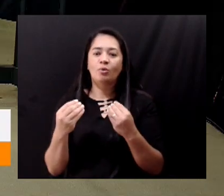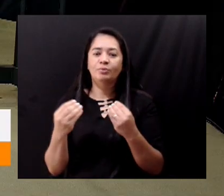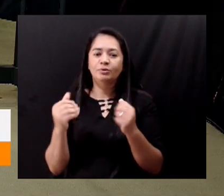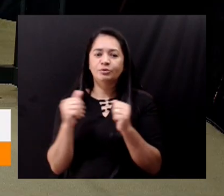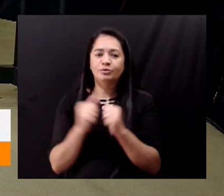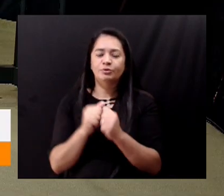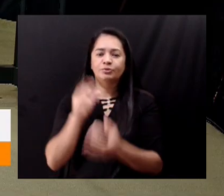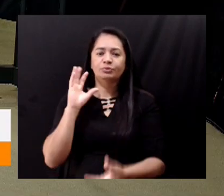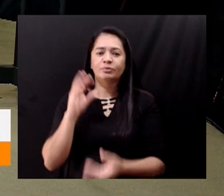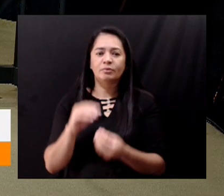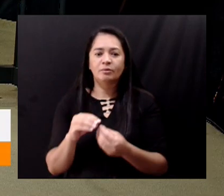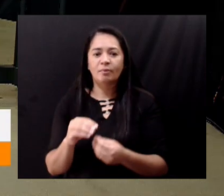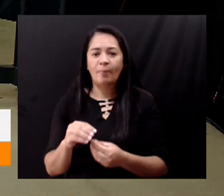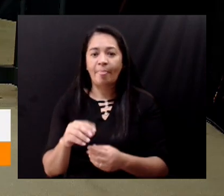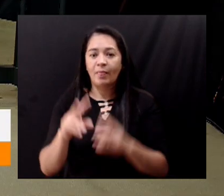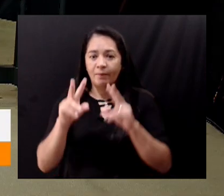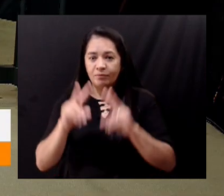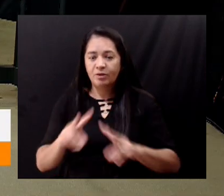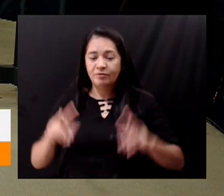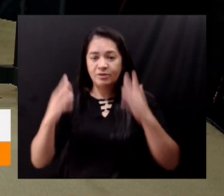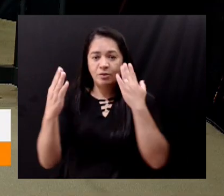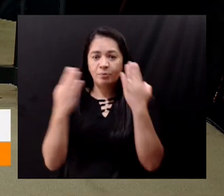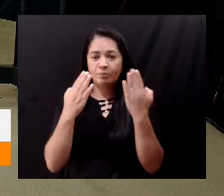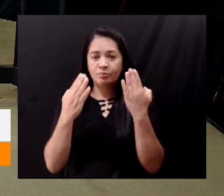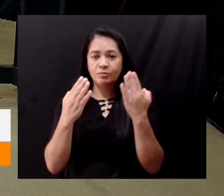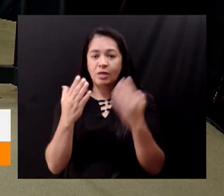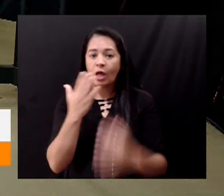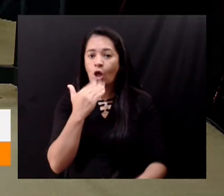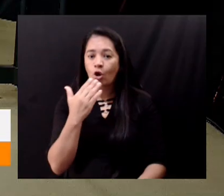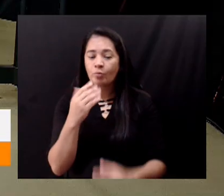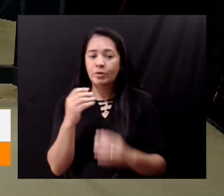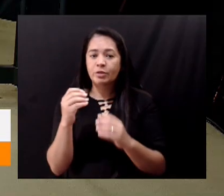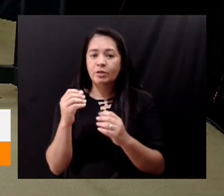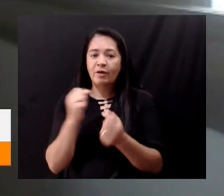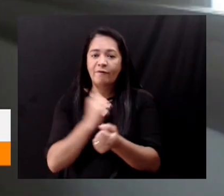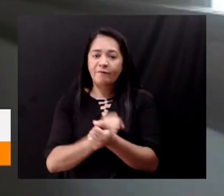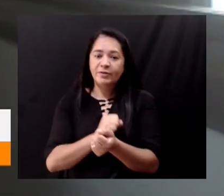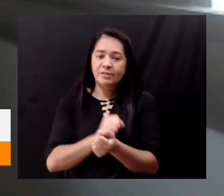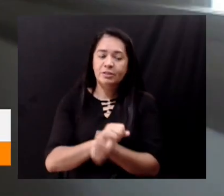visão psicológica, o alimento vicia ou não vicia?